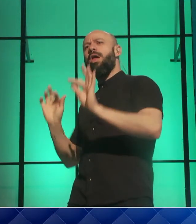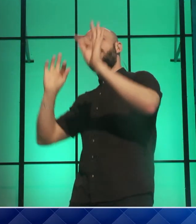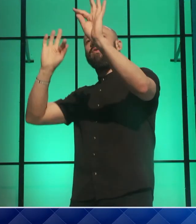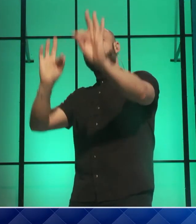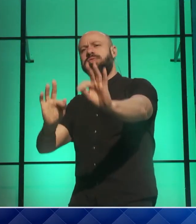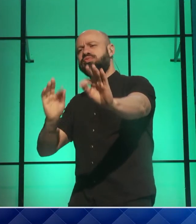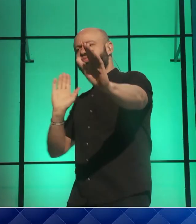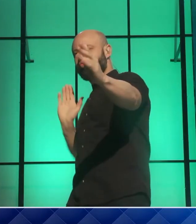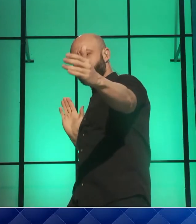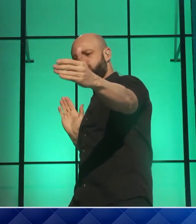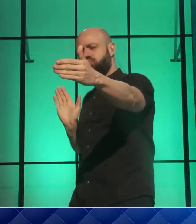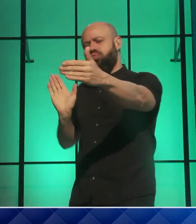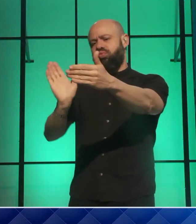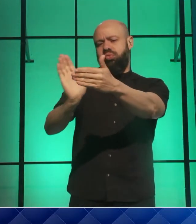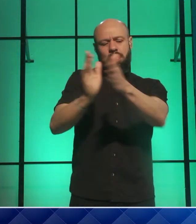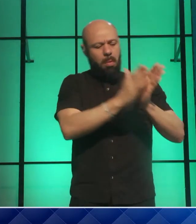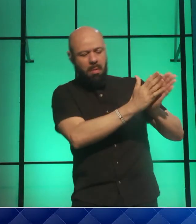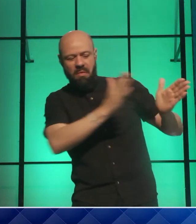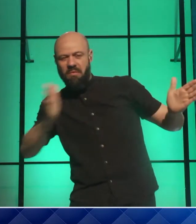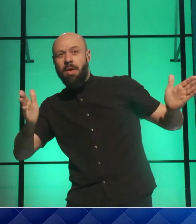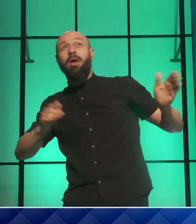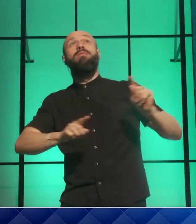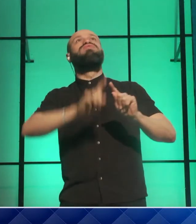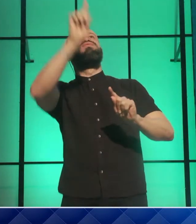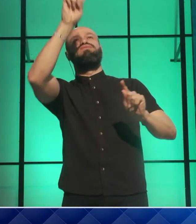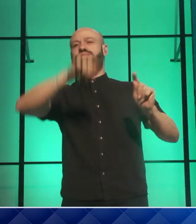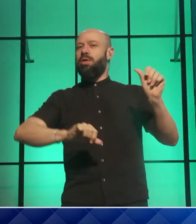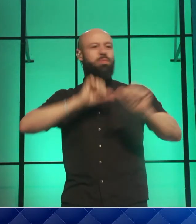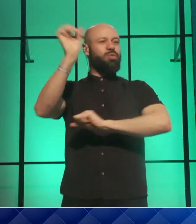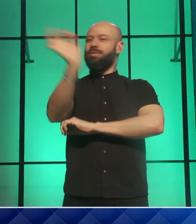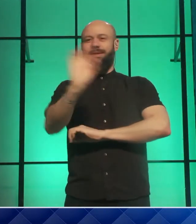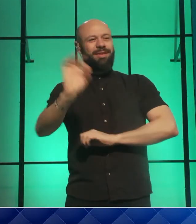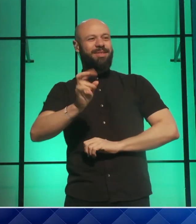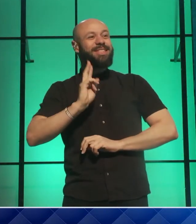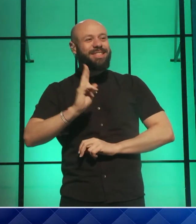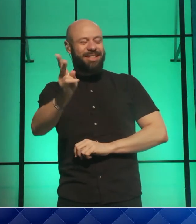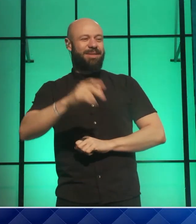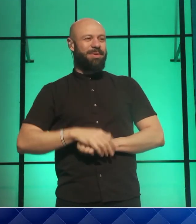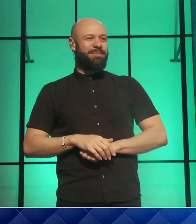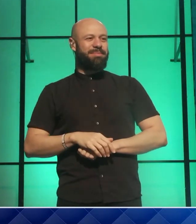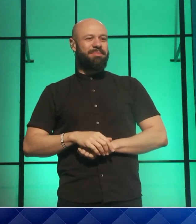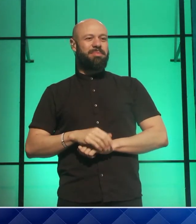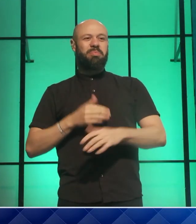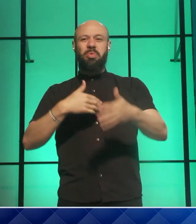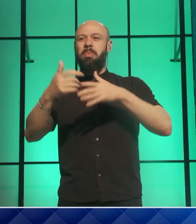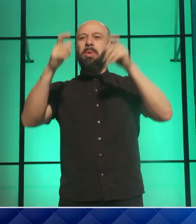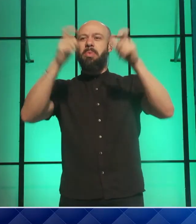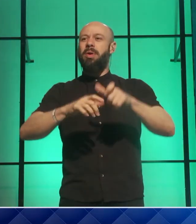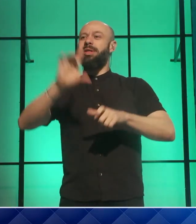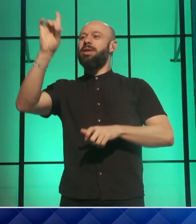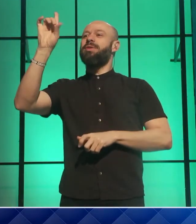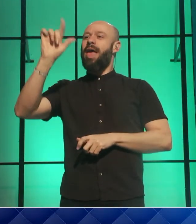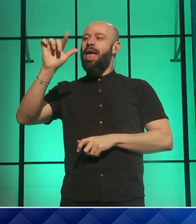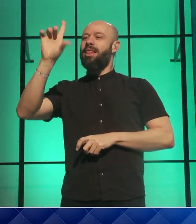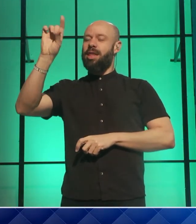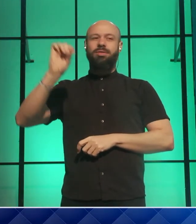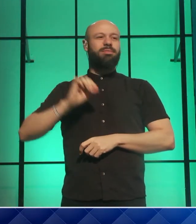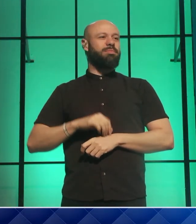alfa, Ele é o ômega. Ele é o Deus que não muda, Ele sempre foi e sempre